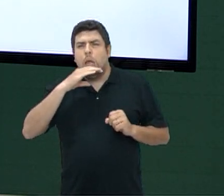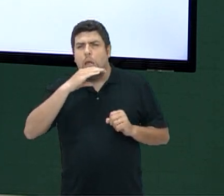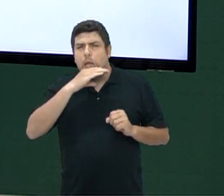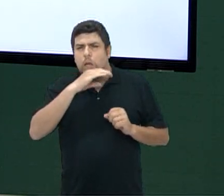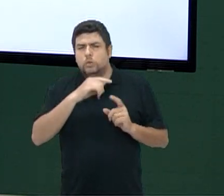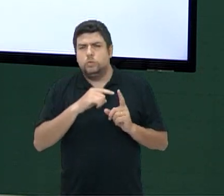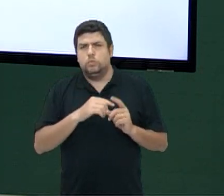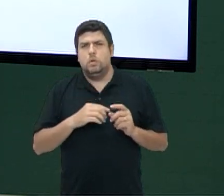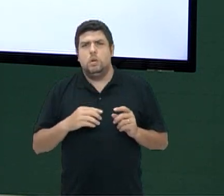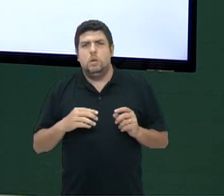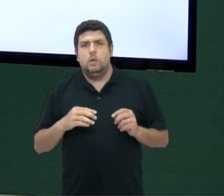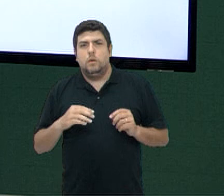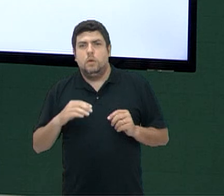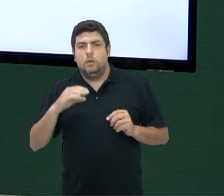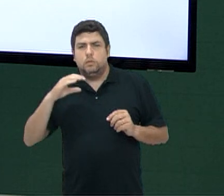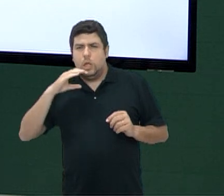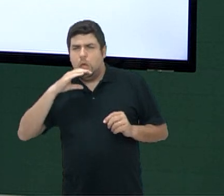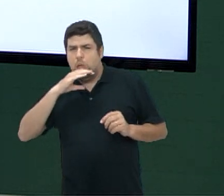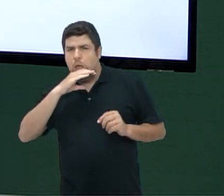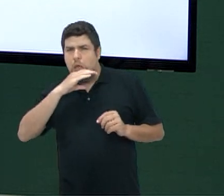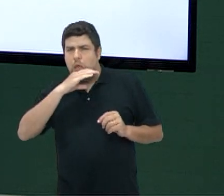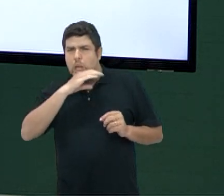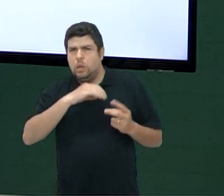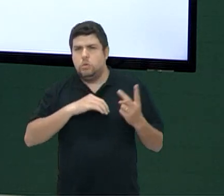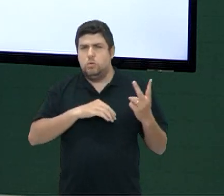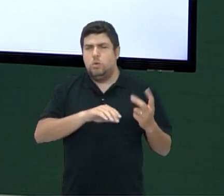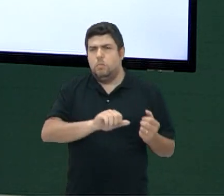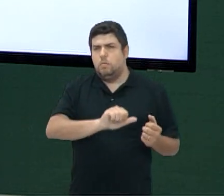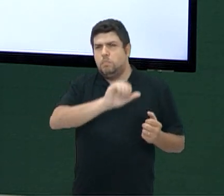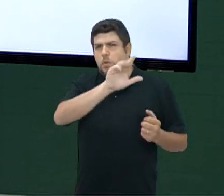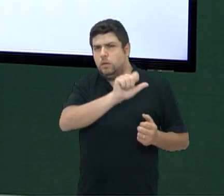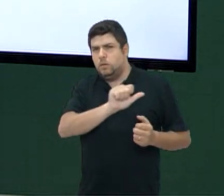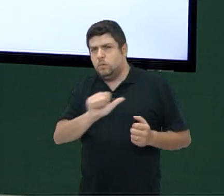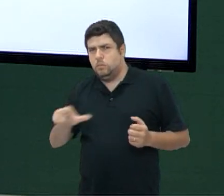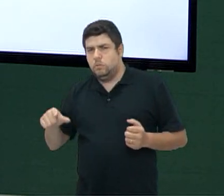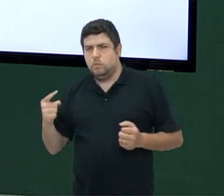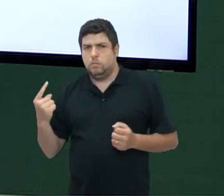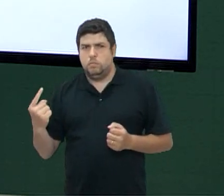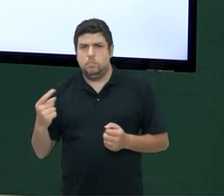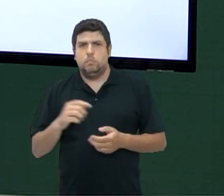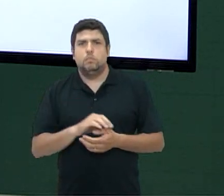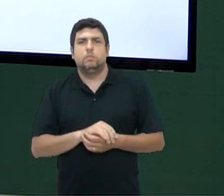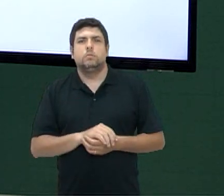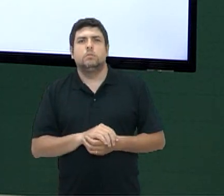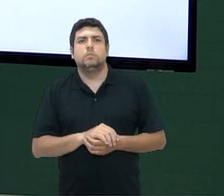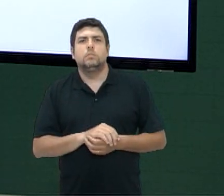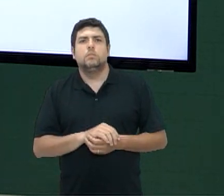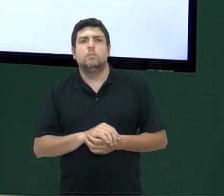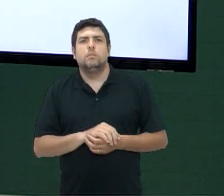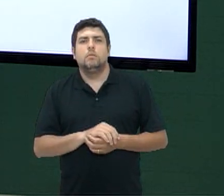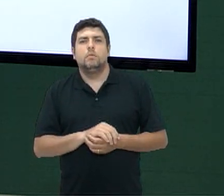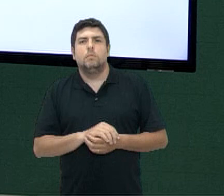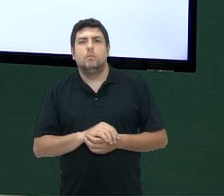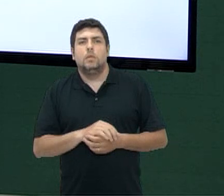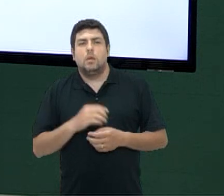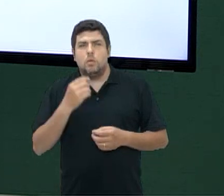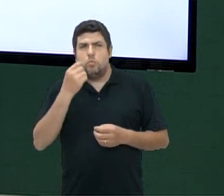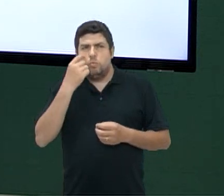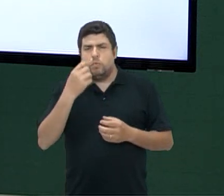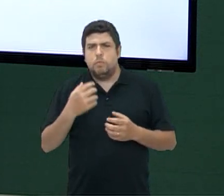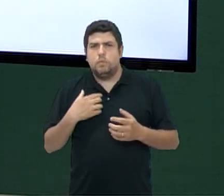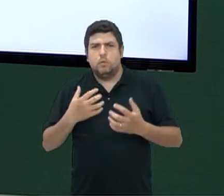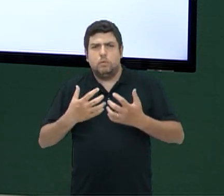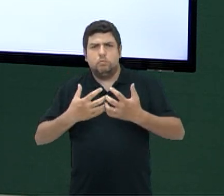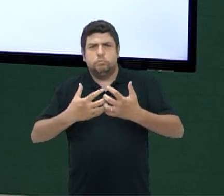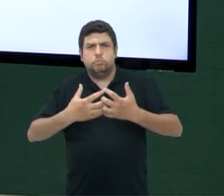de calor 2 é maior do que a quantidade de calor 1. Temos aqui a própria máquina em operação e